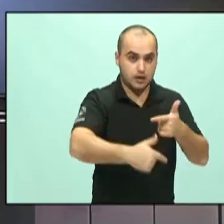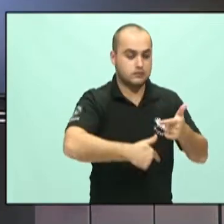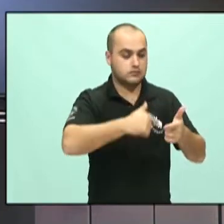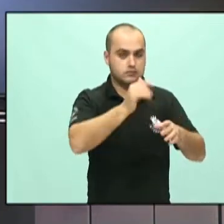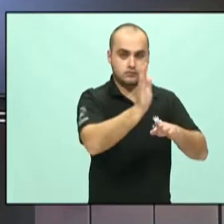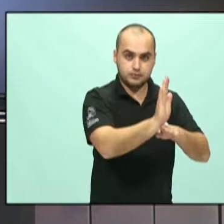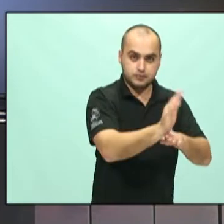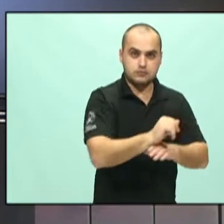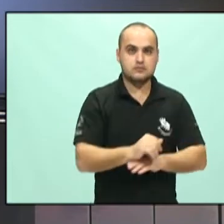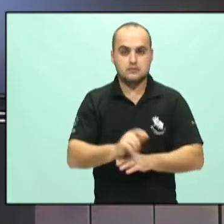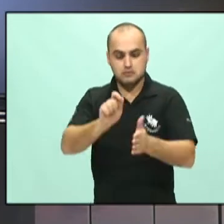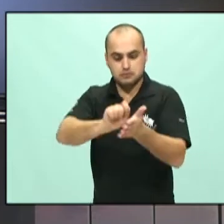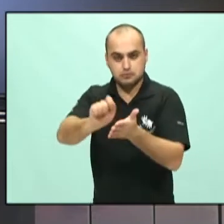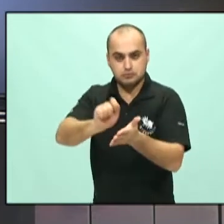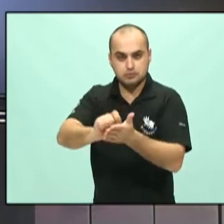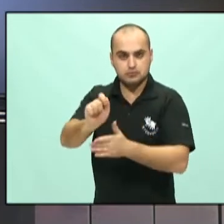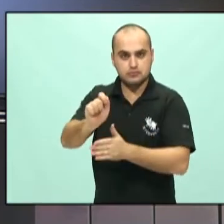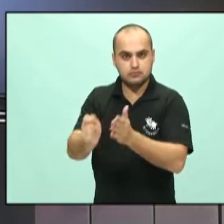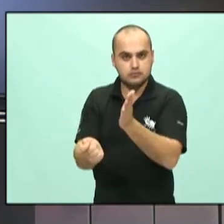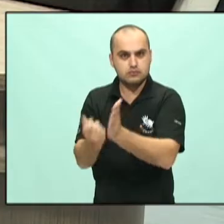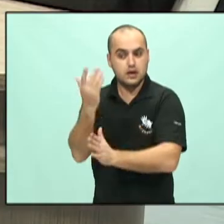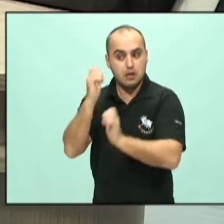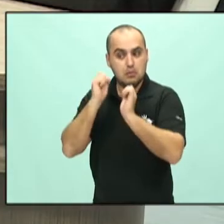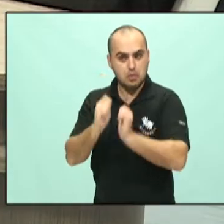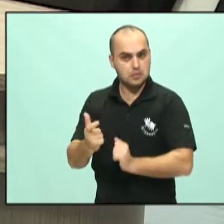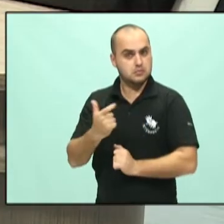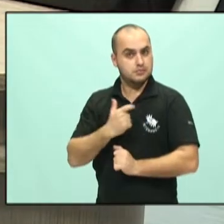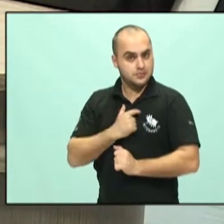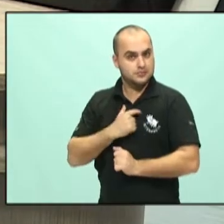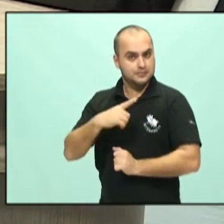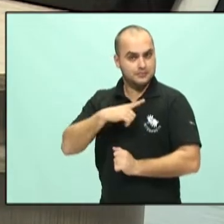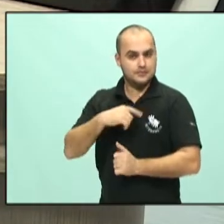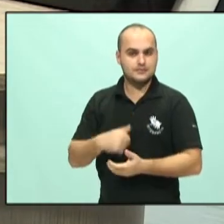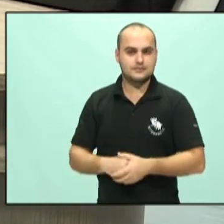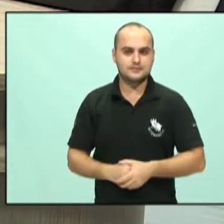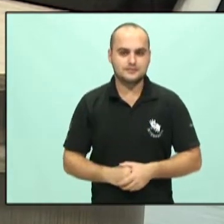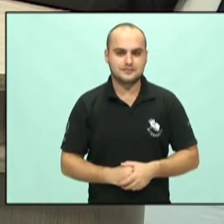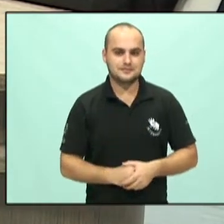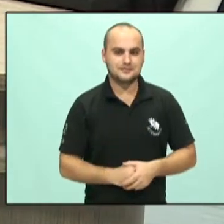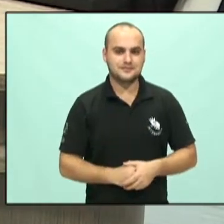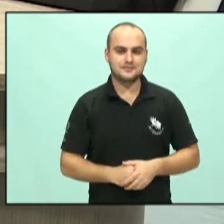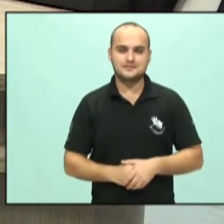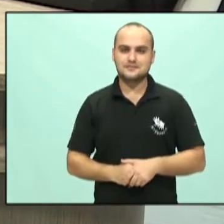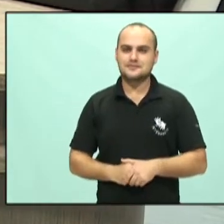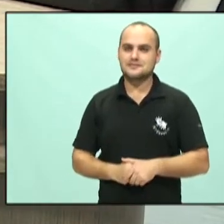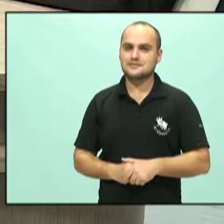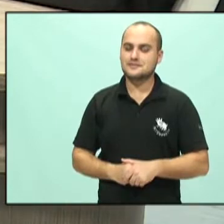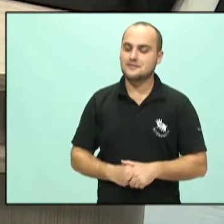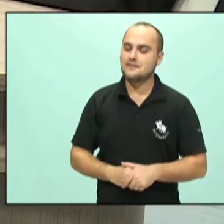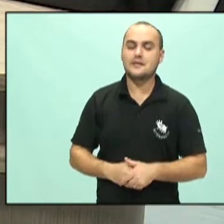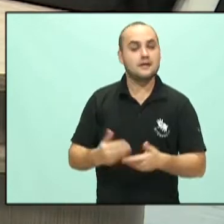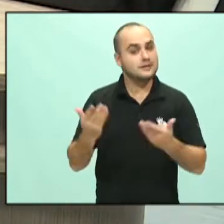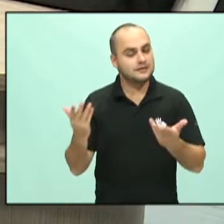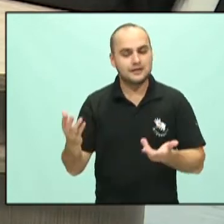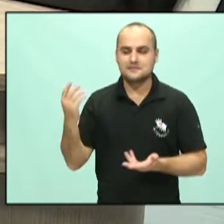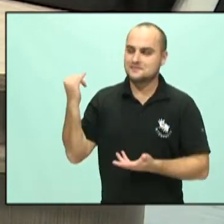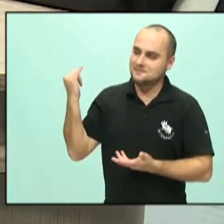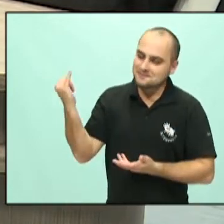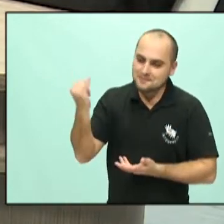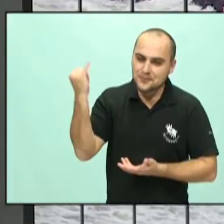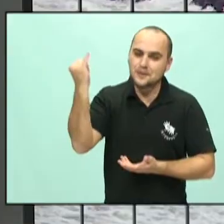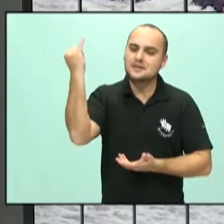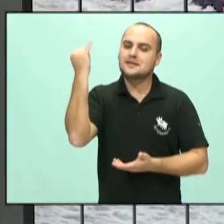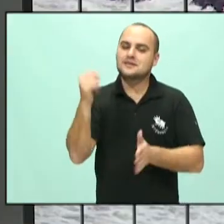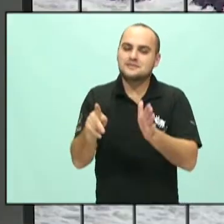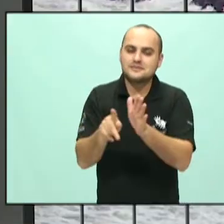num festival nacional e que pode ou não ser premiado. Pode falar para a gente, explicar um pouco? Acho que a Fernanda pode. Eu acho que ele é bem importante, ainda mais por essa questão de